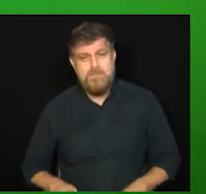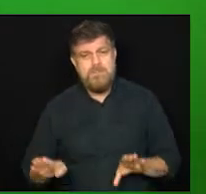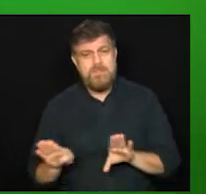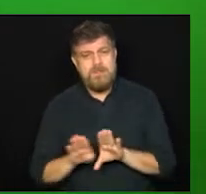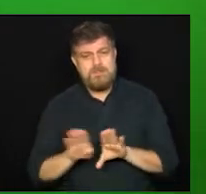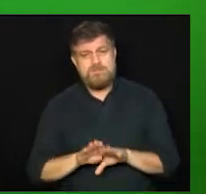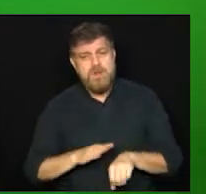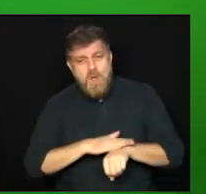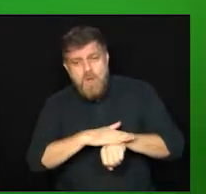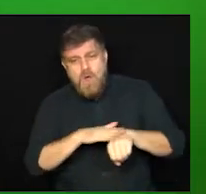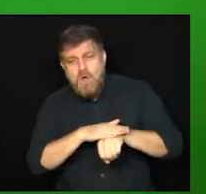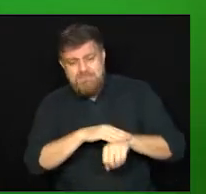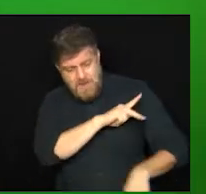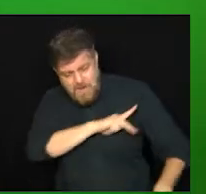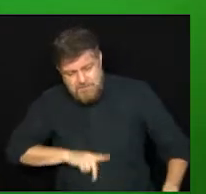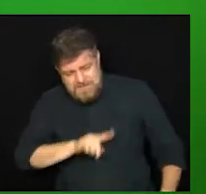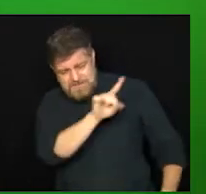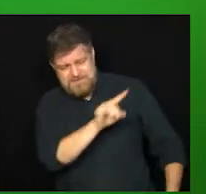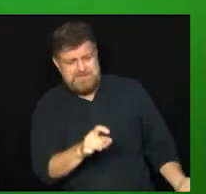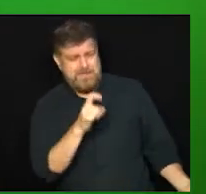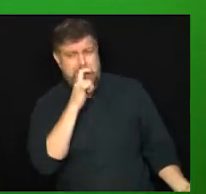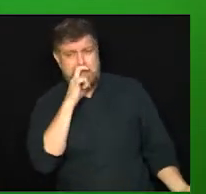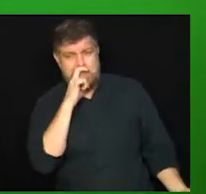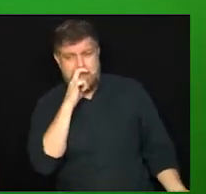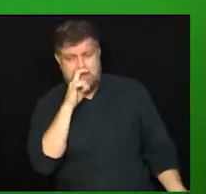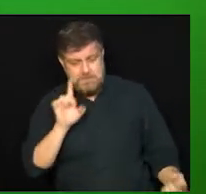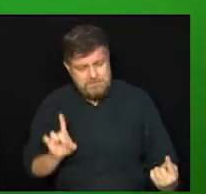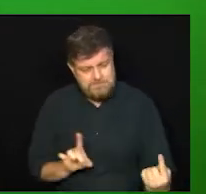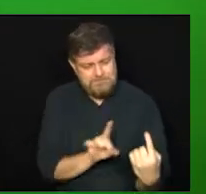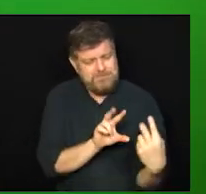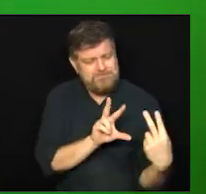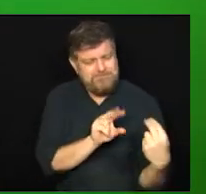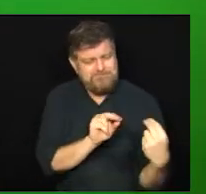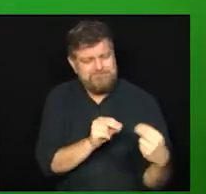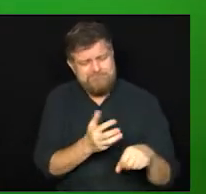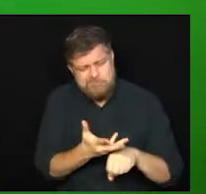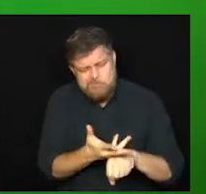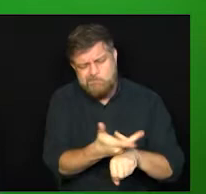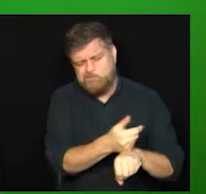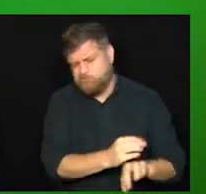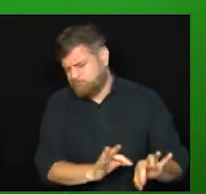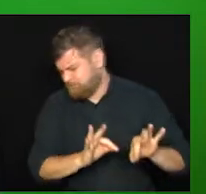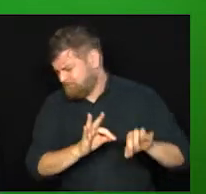o presidente Zé Carlos, nos atendeu muito bem.